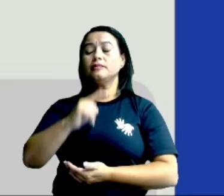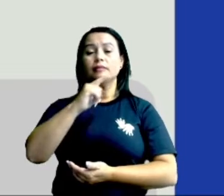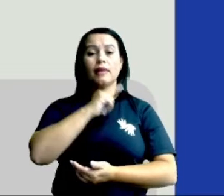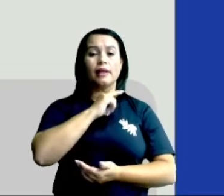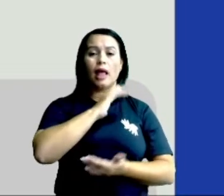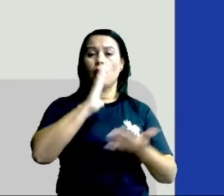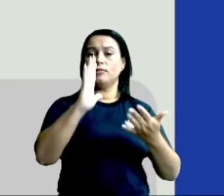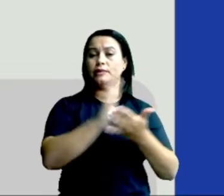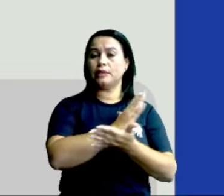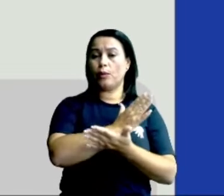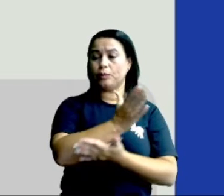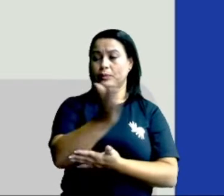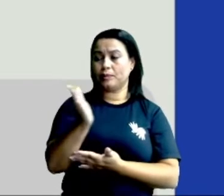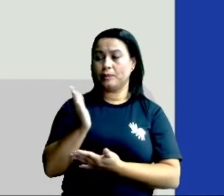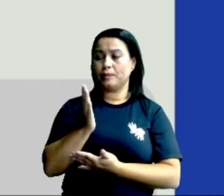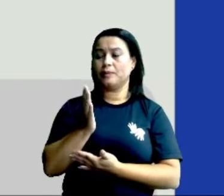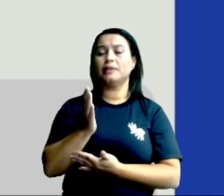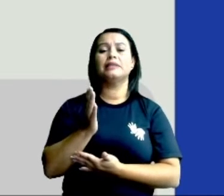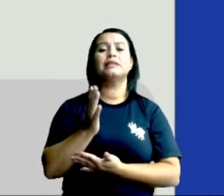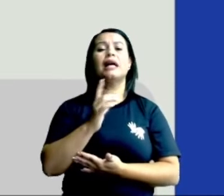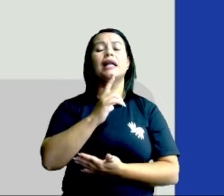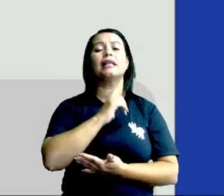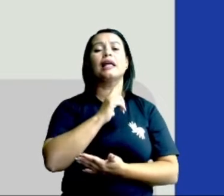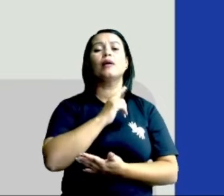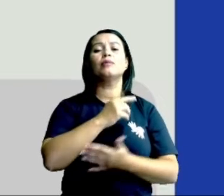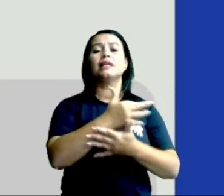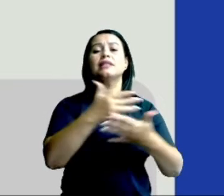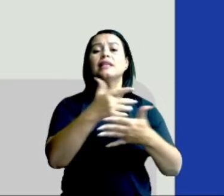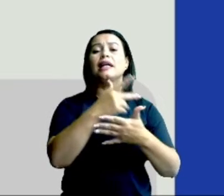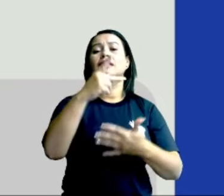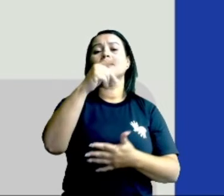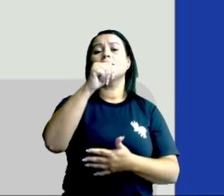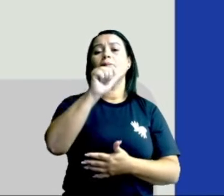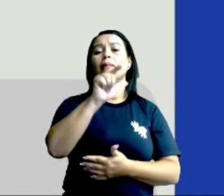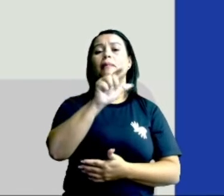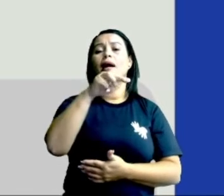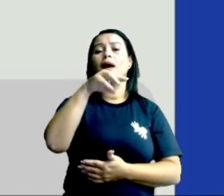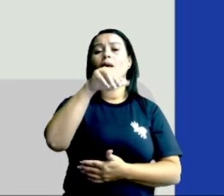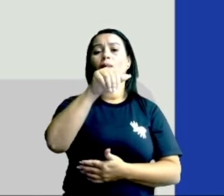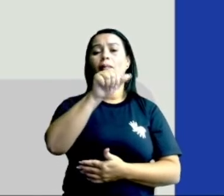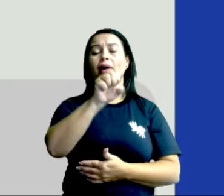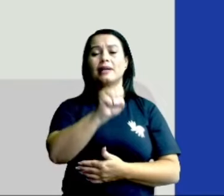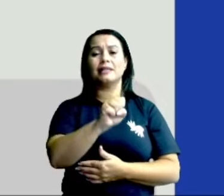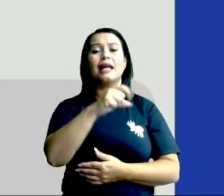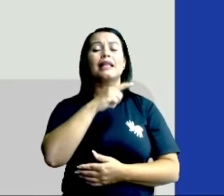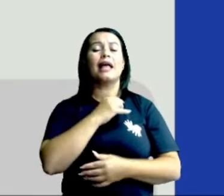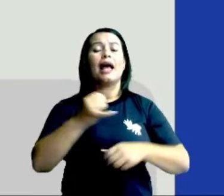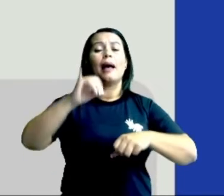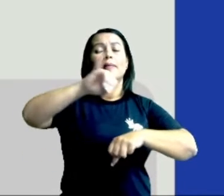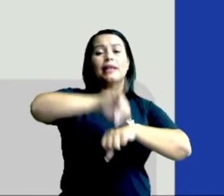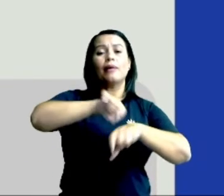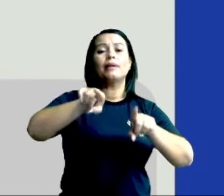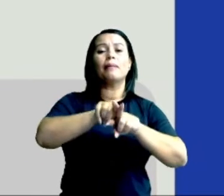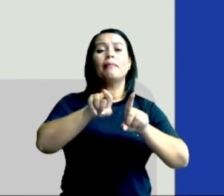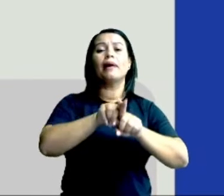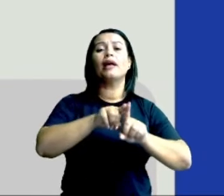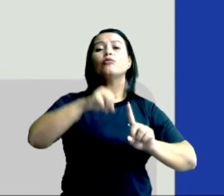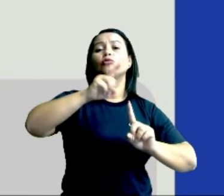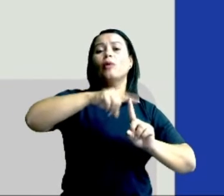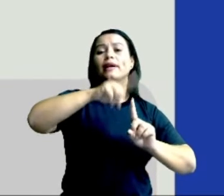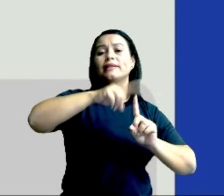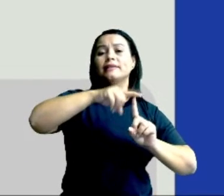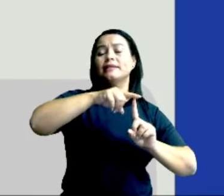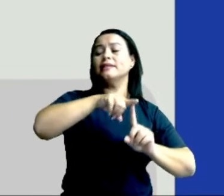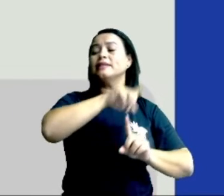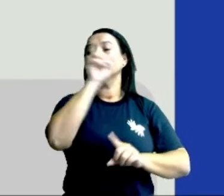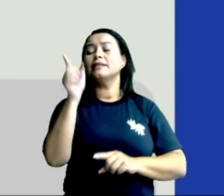tem algumas planejadas, né? A cidade de Palmas, que é a capital do Tocantins, Brasília, que é a nossa capital,